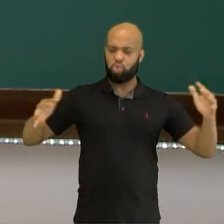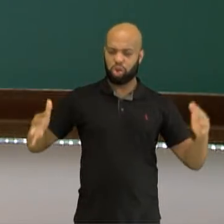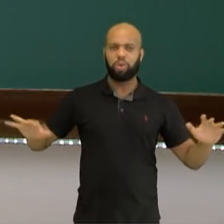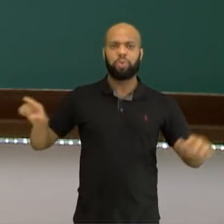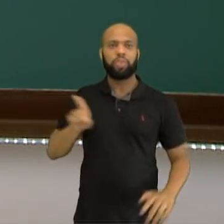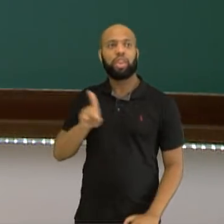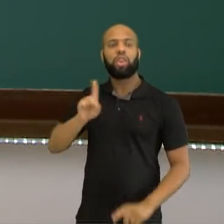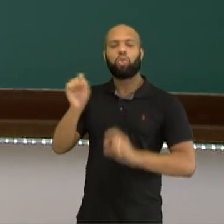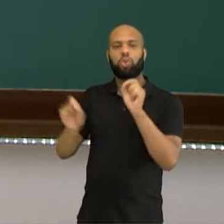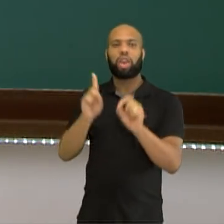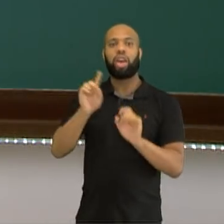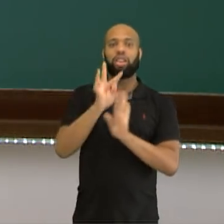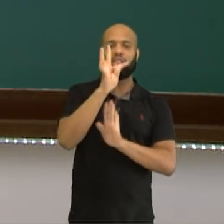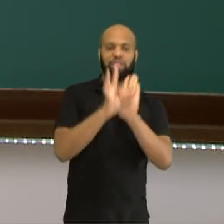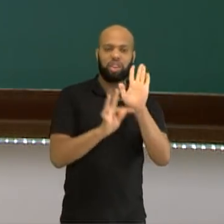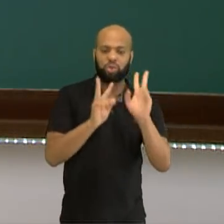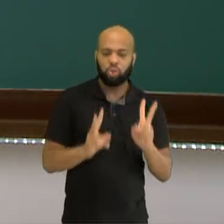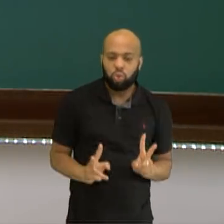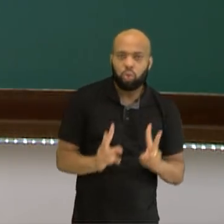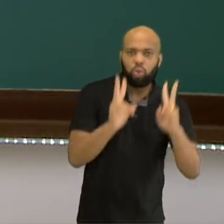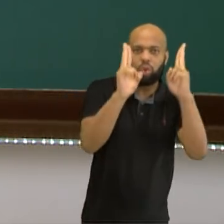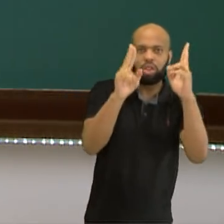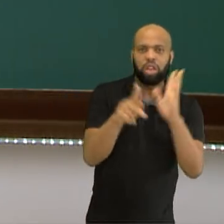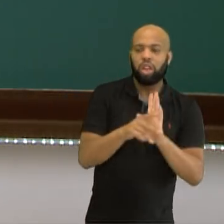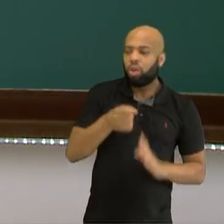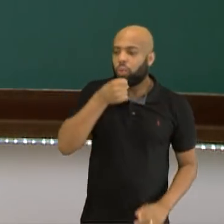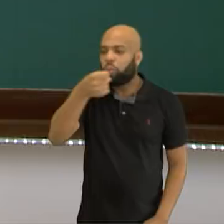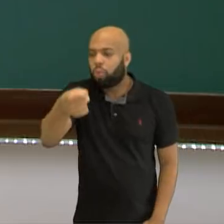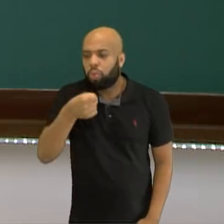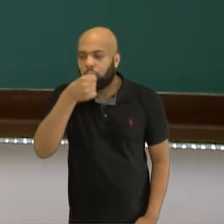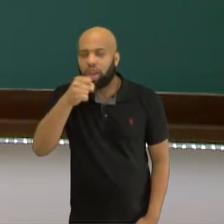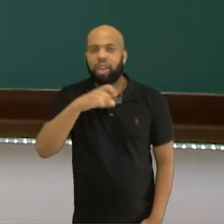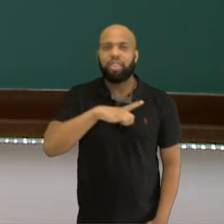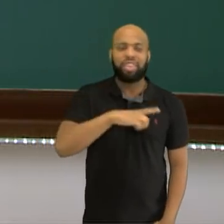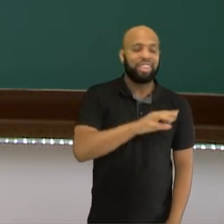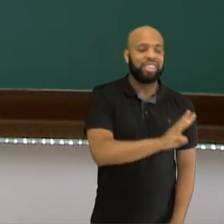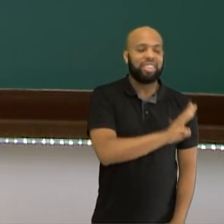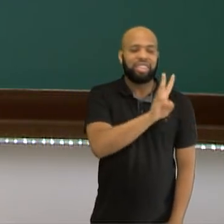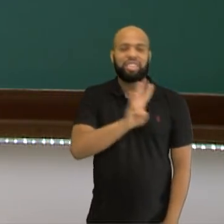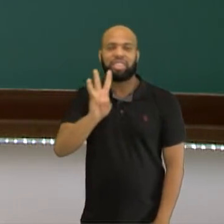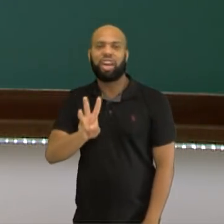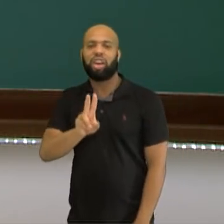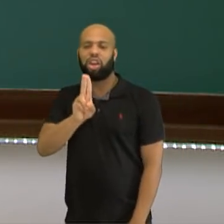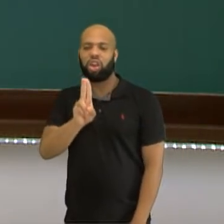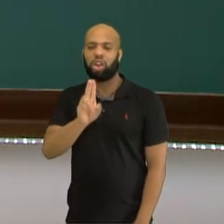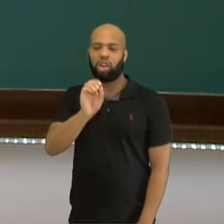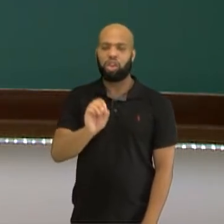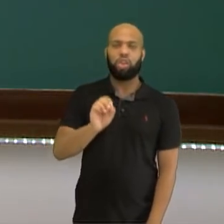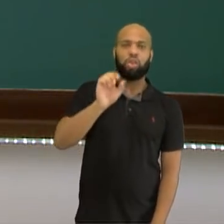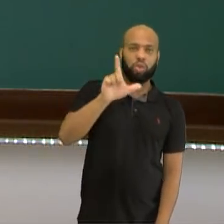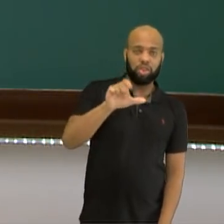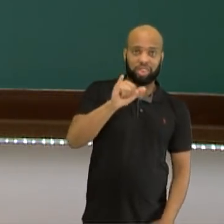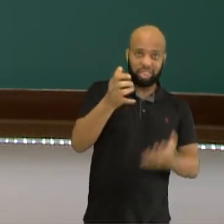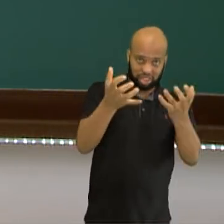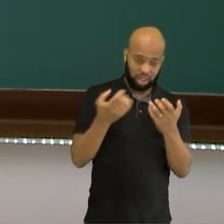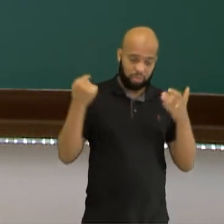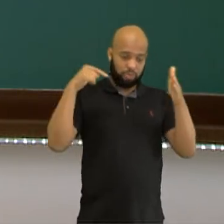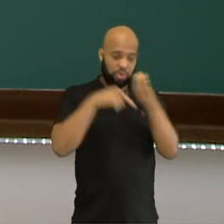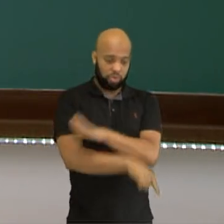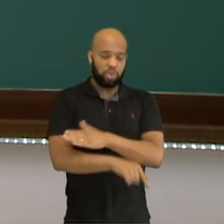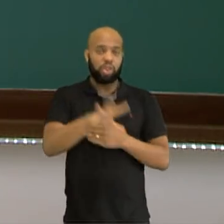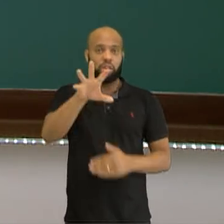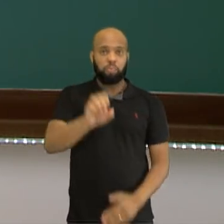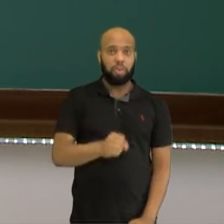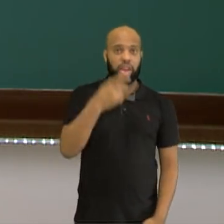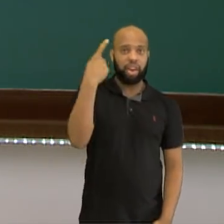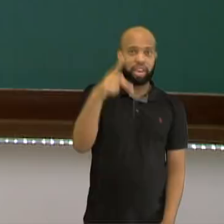um recorte, um pedaço dessa reportagem. Se você quer conhecer um pouquinho mais, se aprofundar nessa leitura, pega o seu